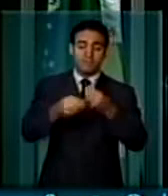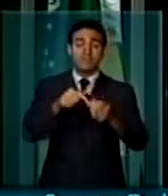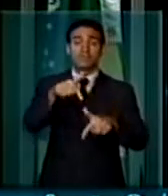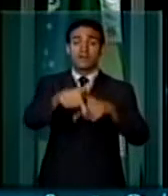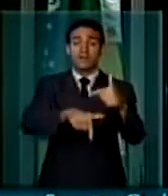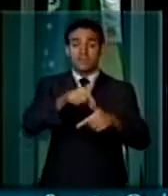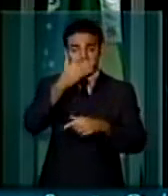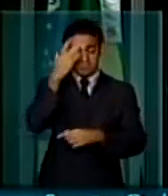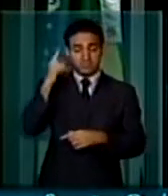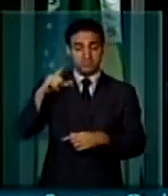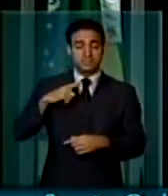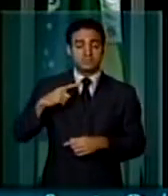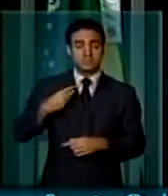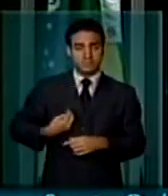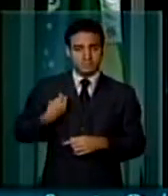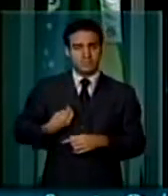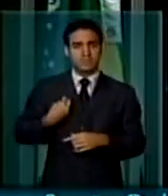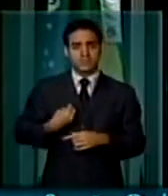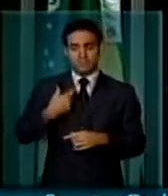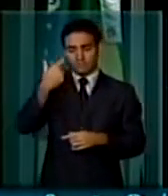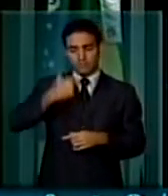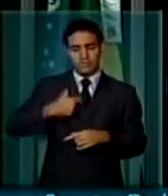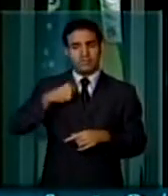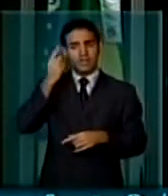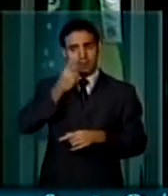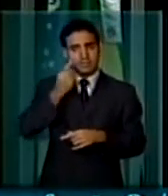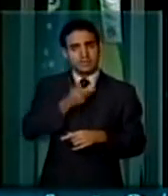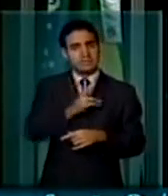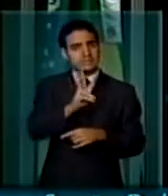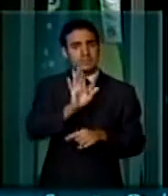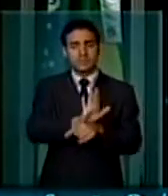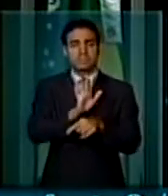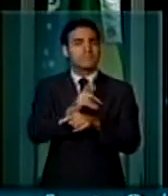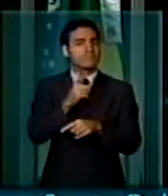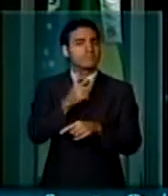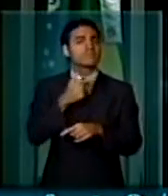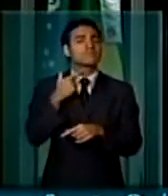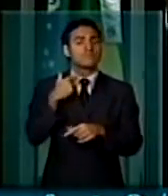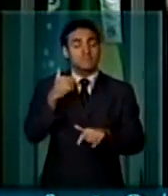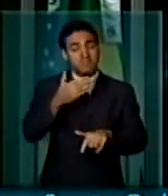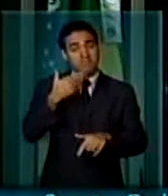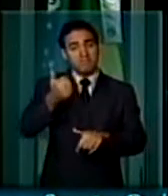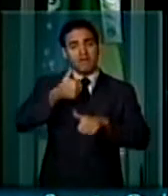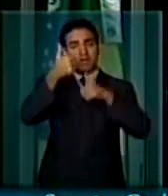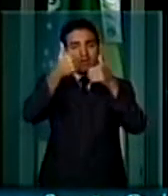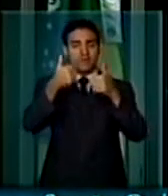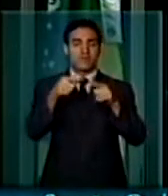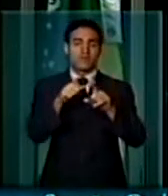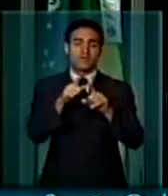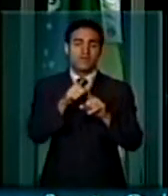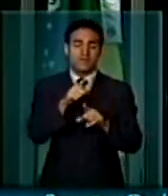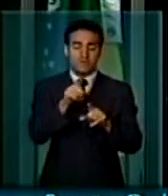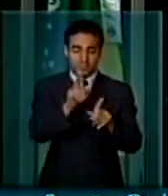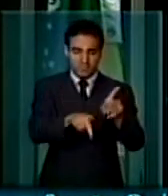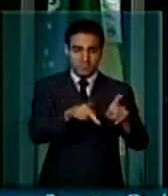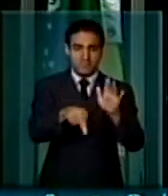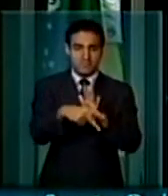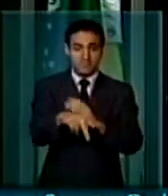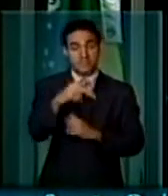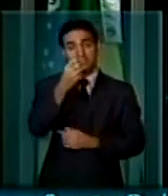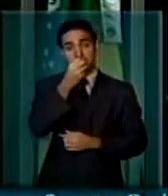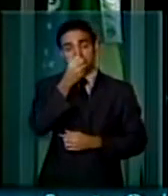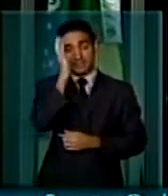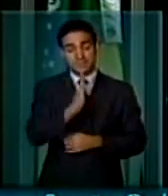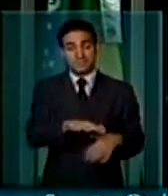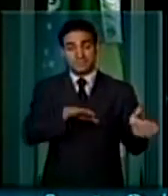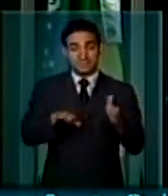que estão buscando sempre a melhoria da condição do povo brasileiro. Então, sejam bem-vindos à Câmara dos Deputados.